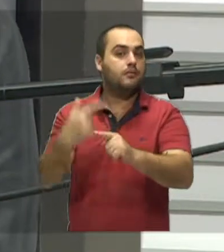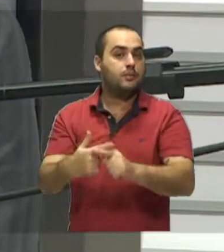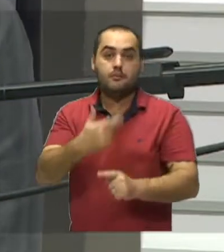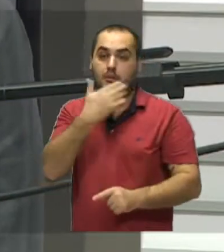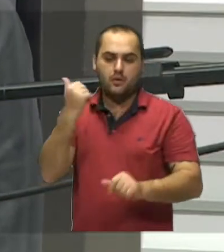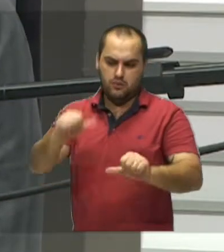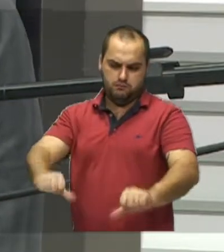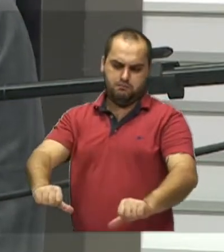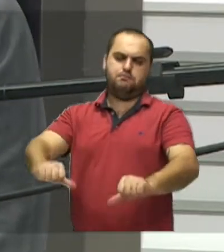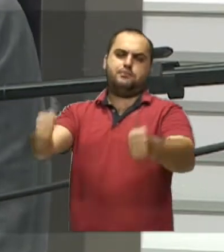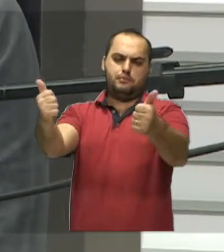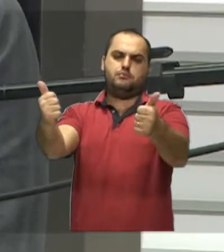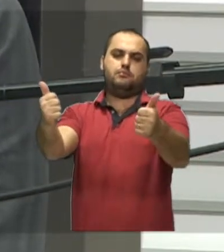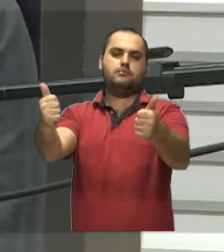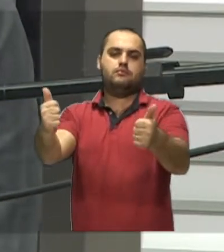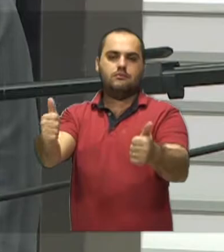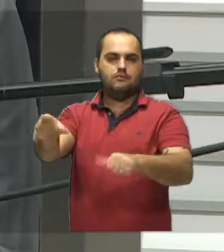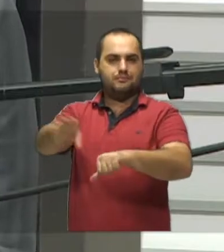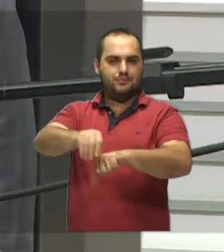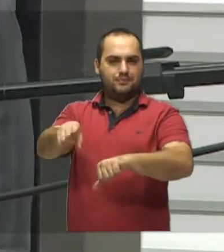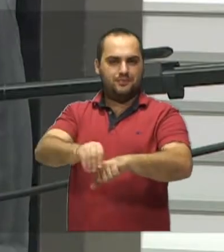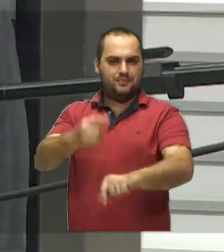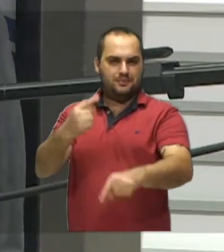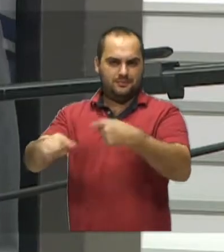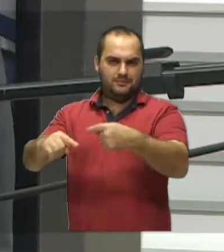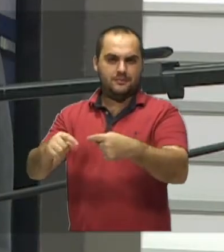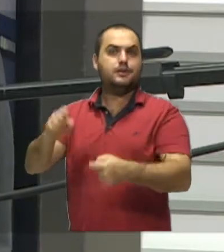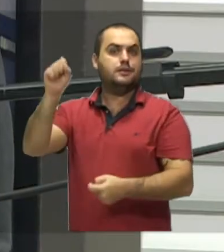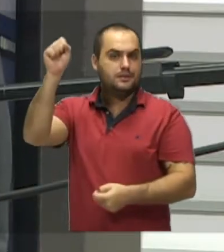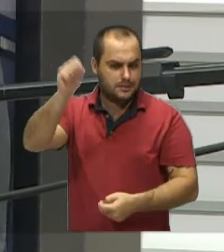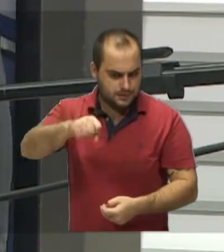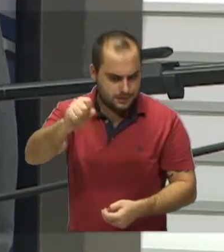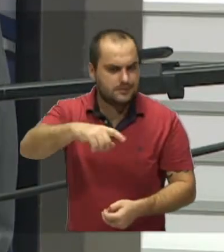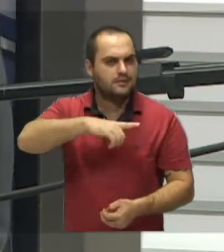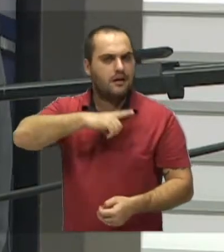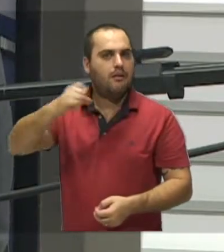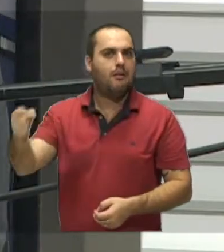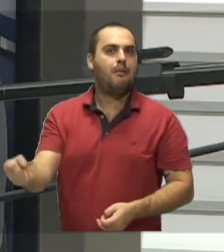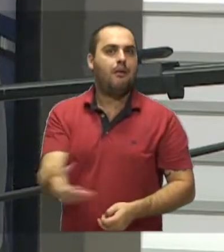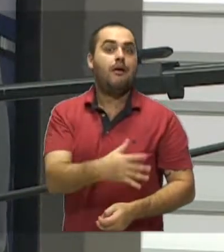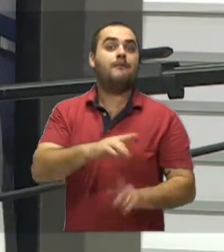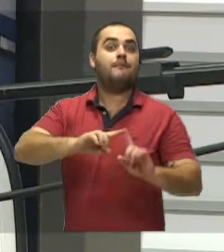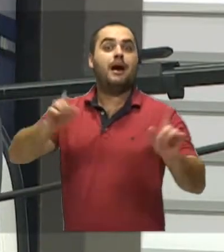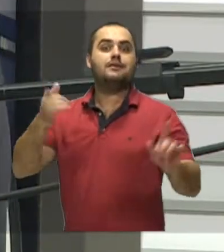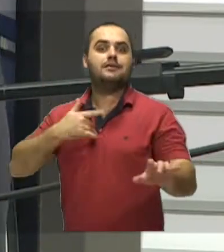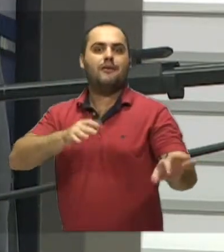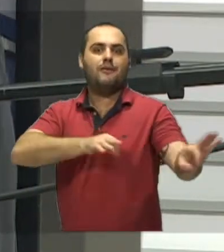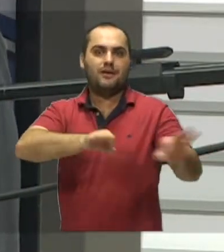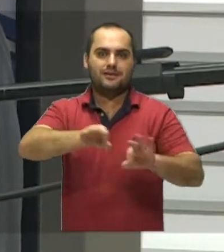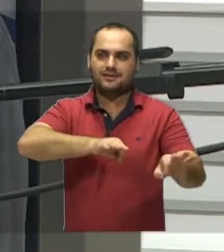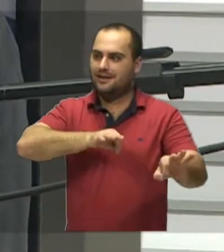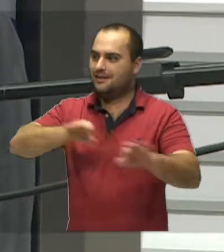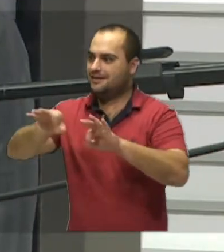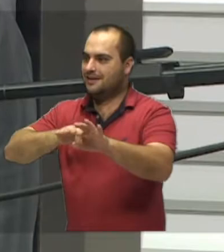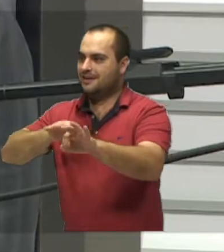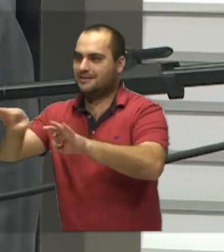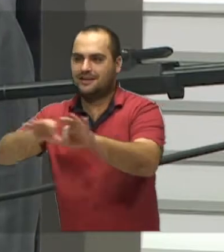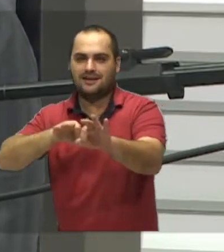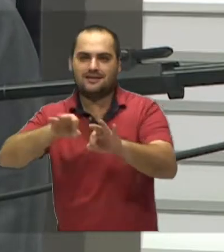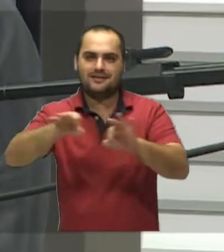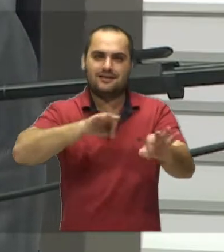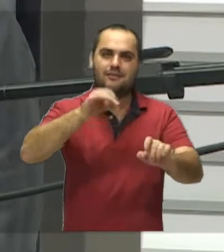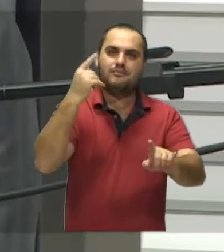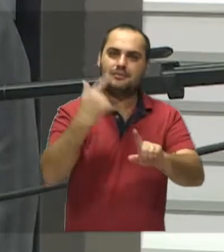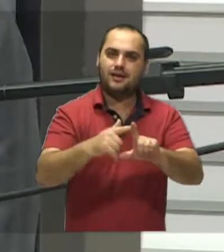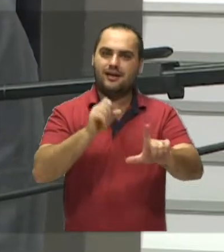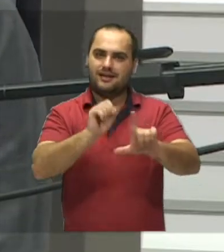musical. Na verdade, além de eu adquirir, obviamente, novos conhecimentos, mas eu consegui organizar muito o meu conhecimento musical, porque a licenciatura, ela tem